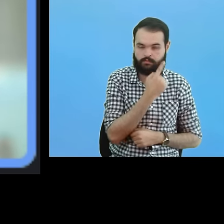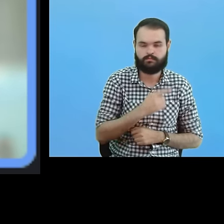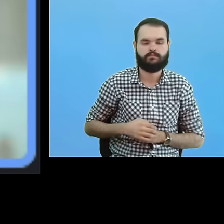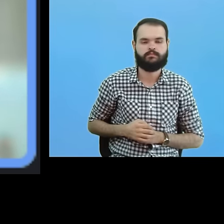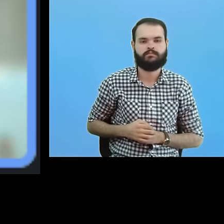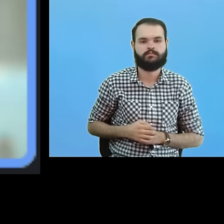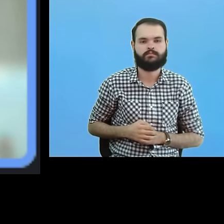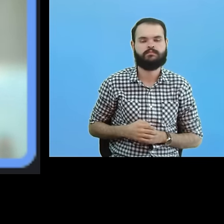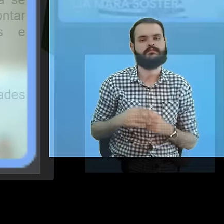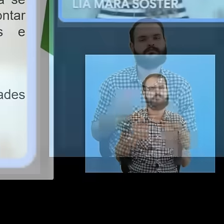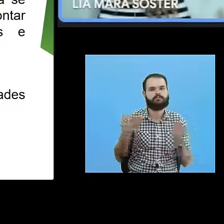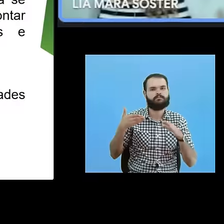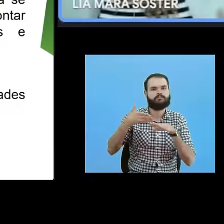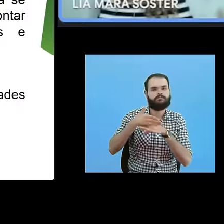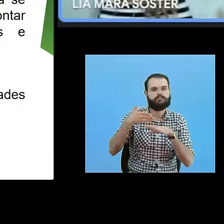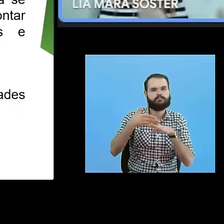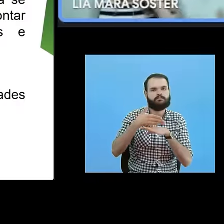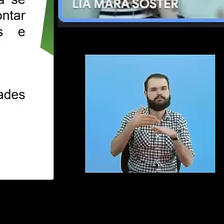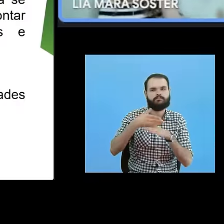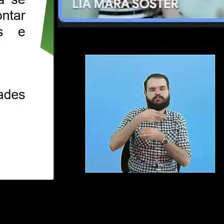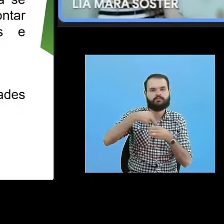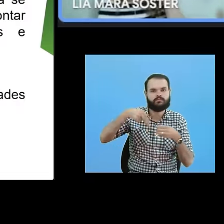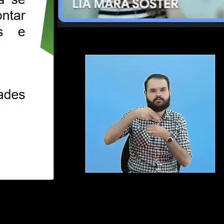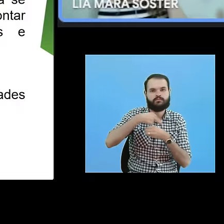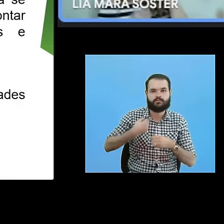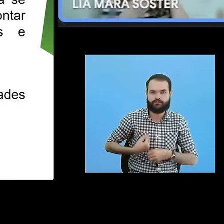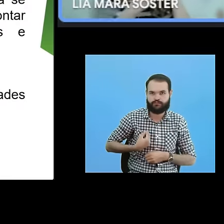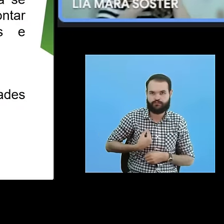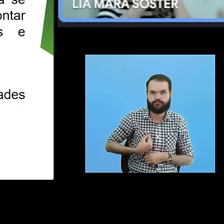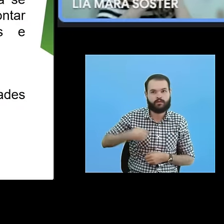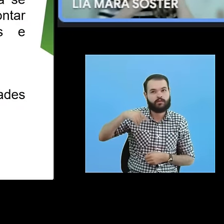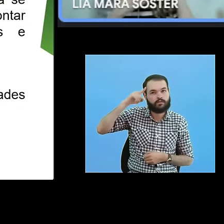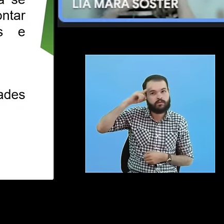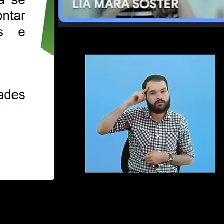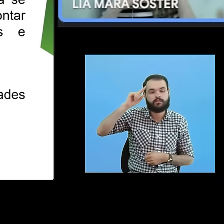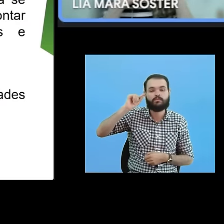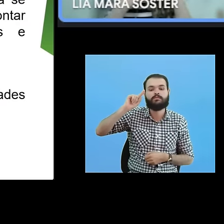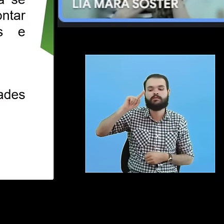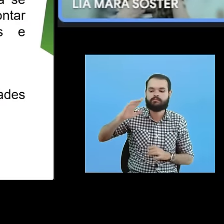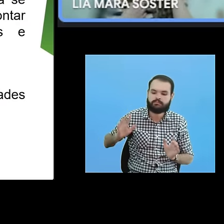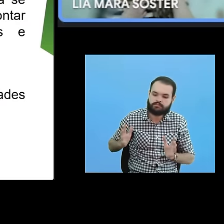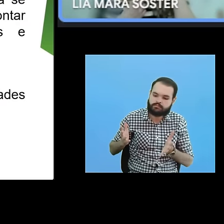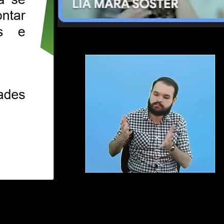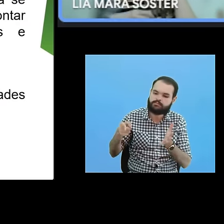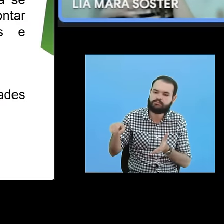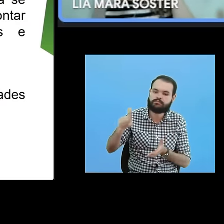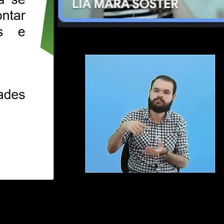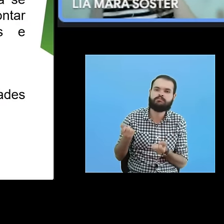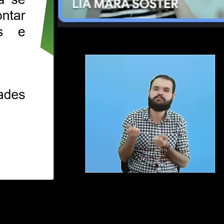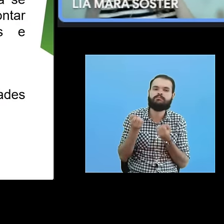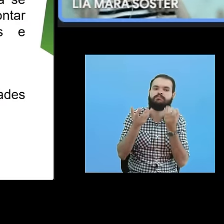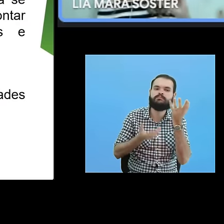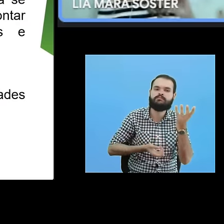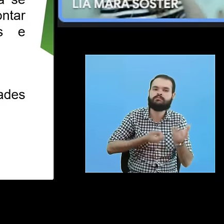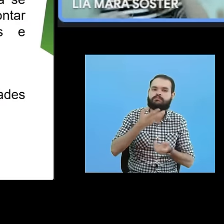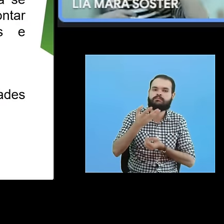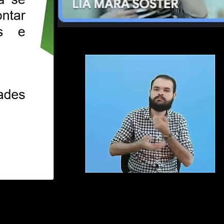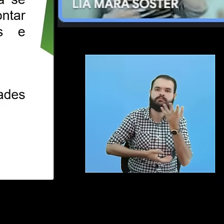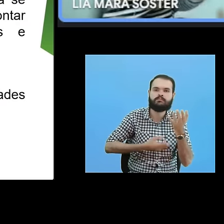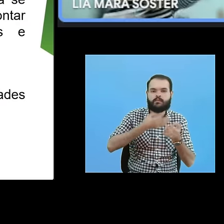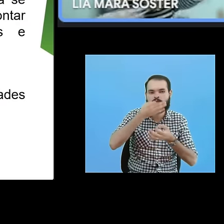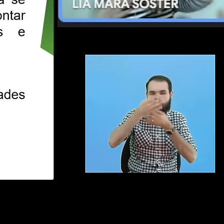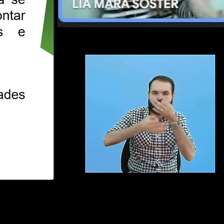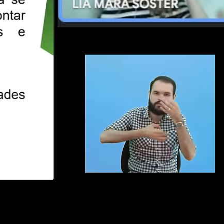os participantes do núcleo de convivência, eles são cotidianamente incentivados a se expressar, a expor as suas opiniões,